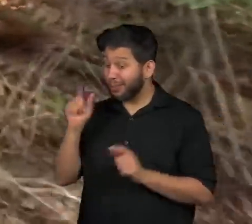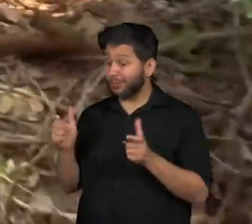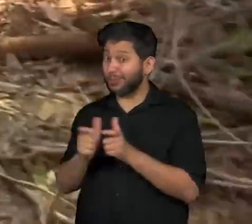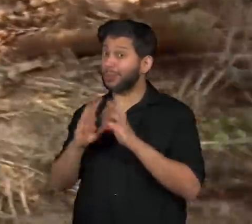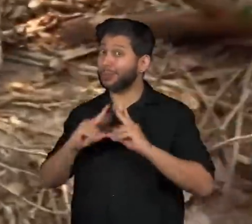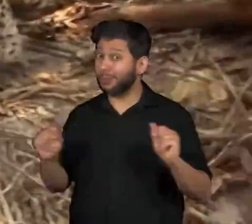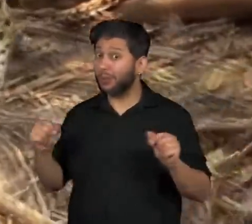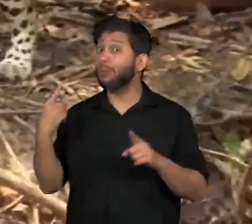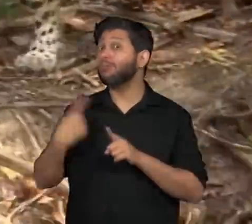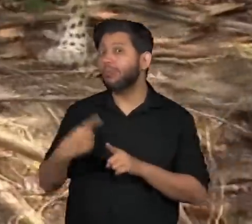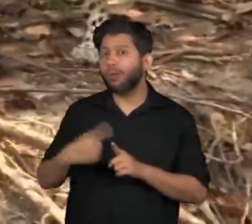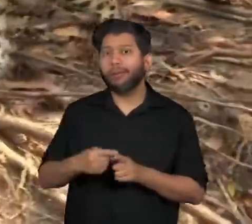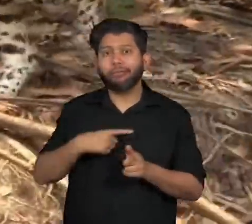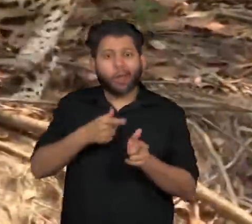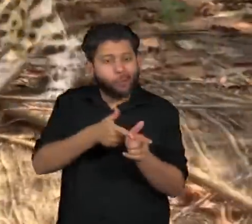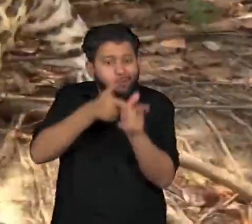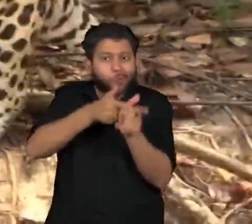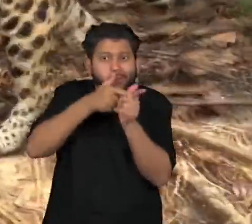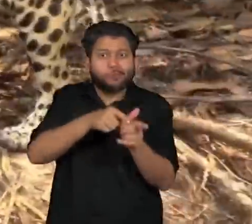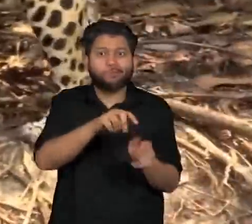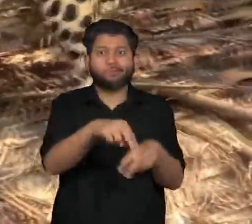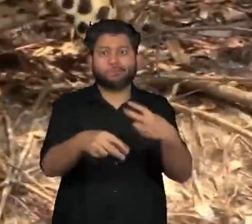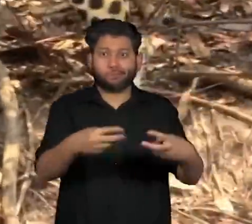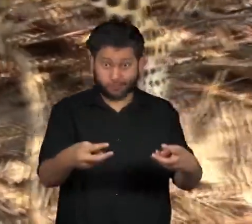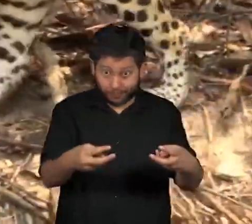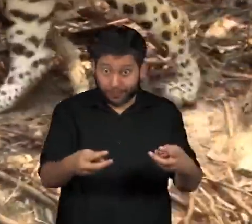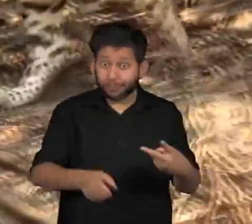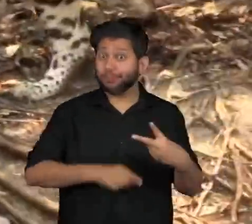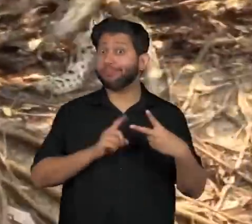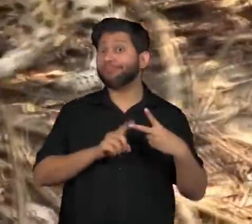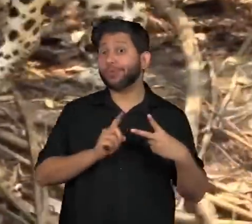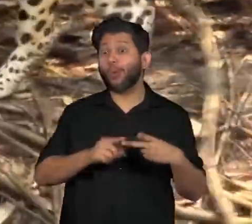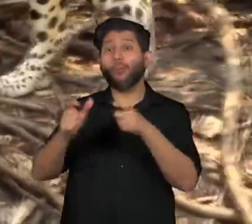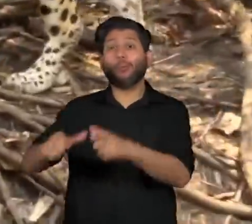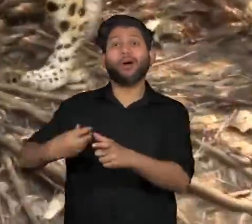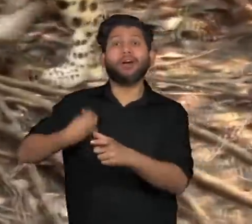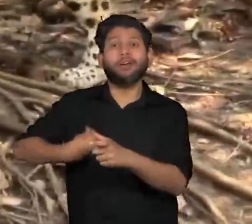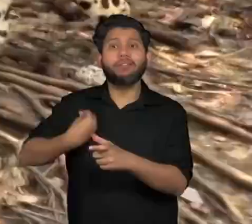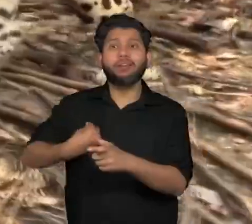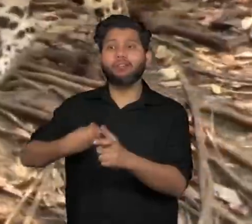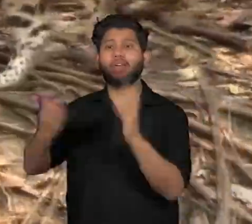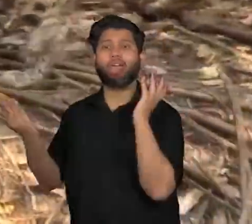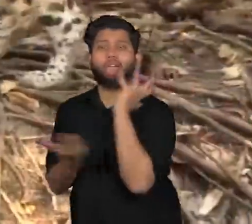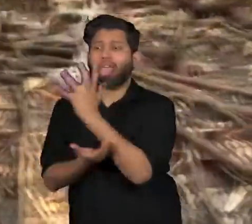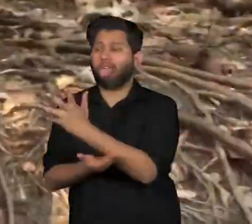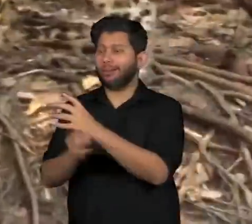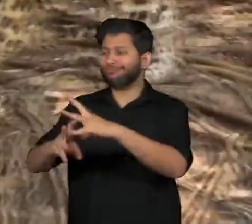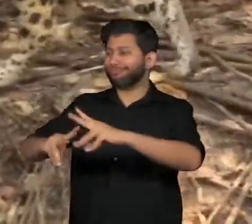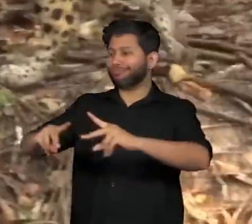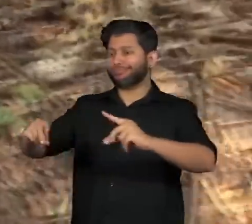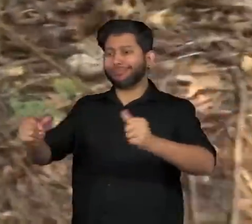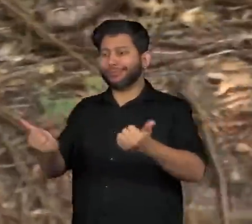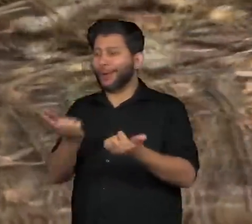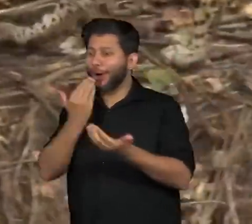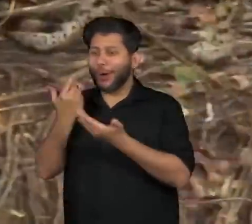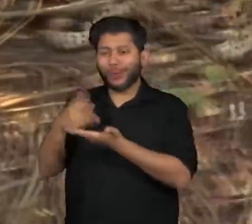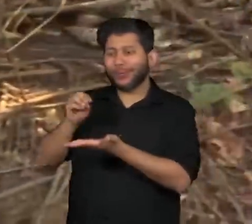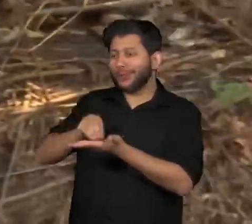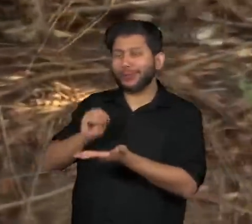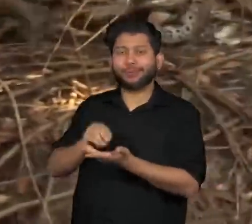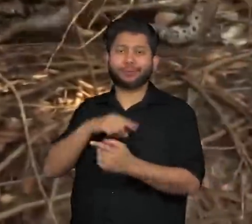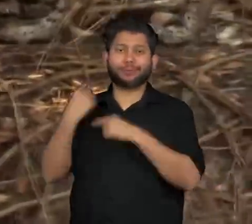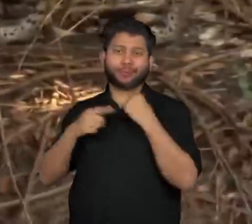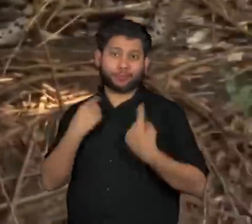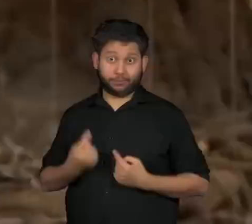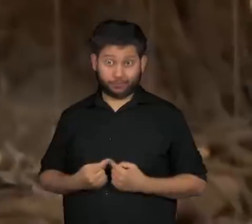a caça ilegal e a degradação do seu habitat. A onça pode medir até 2,40 metros